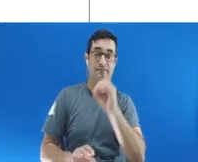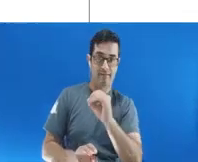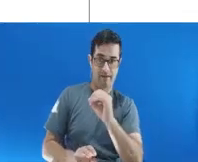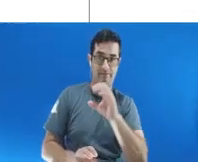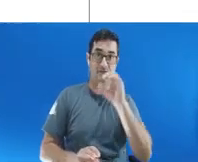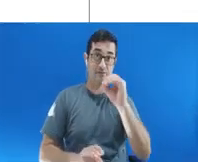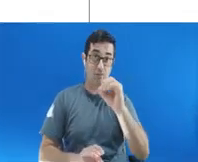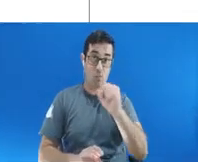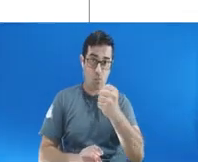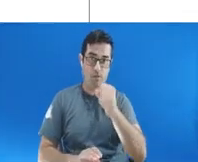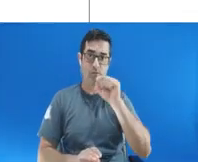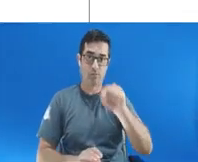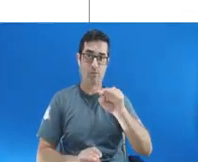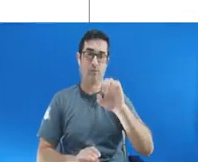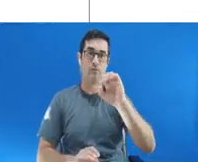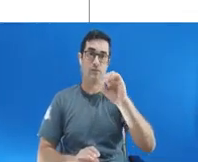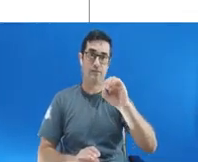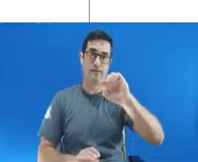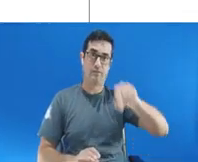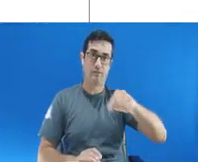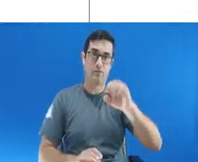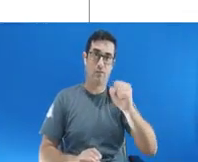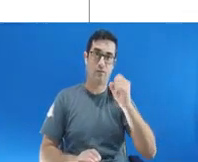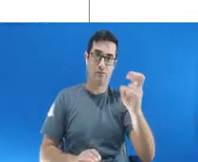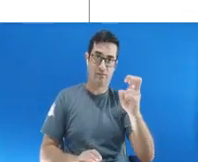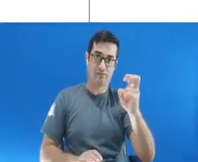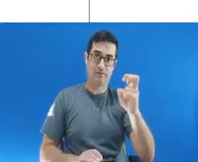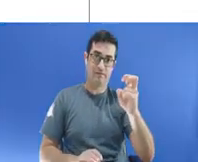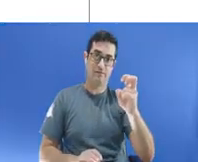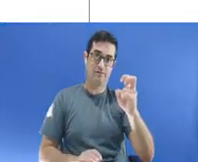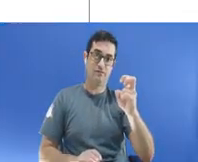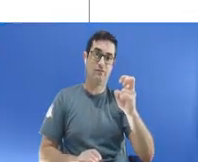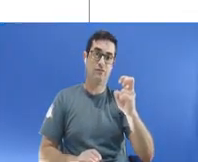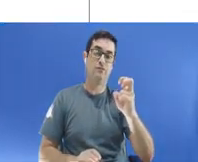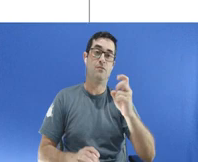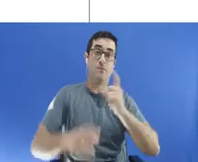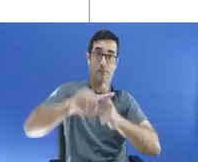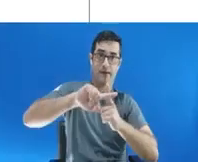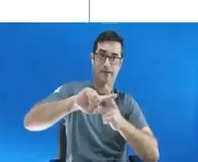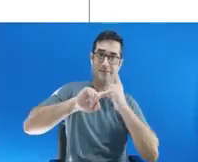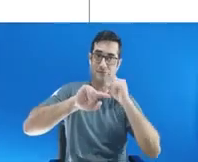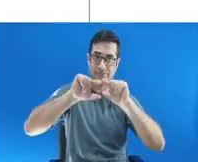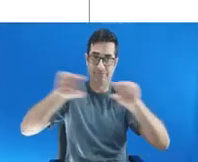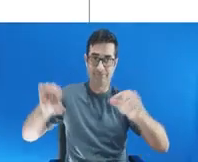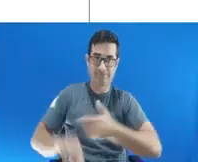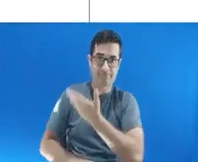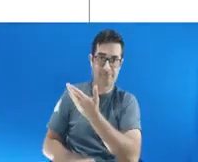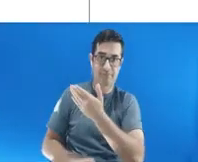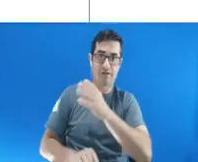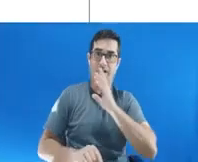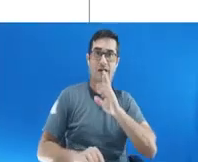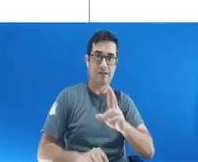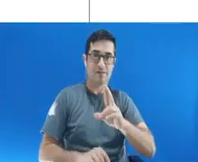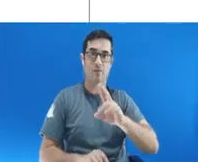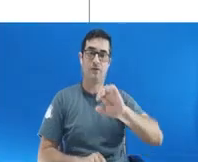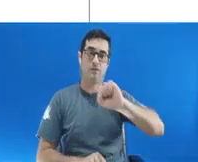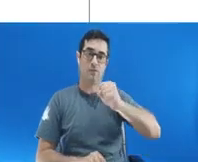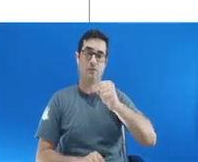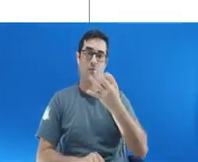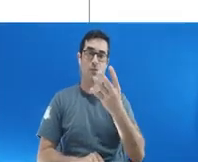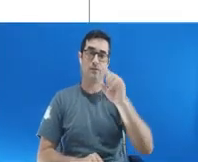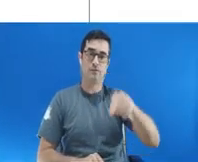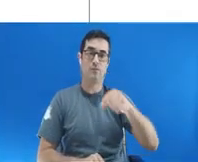84,8. Esse valor é a minha blindagem. Então, todos esses elétrons aqui causam